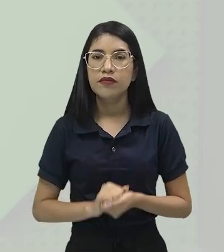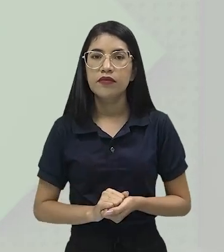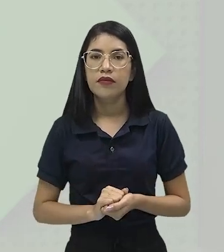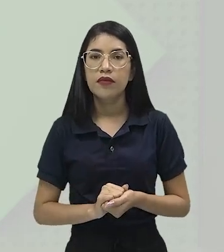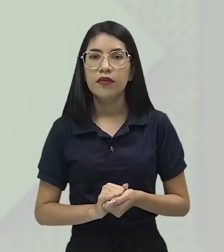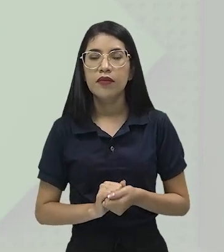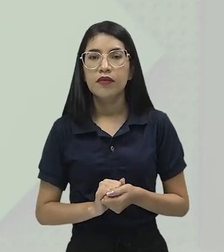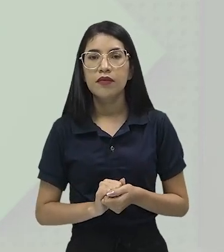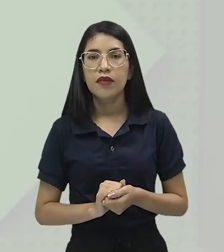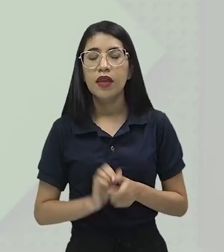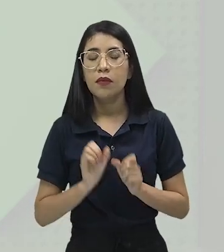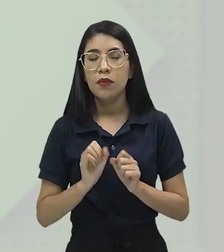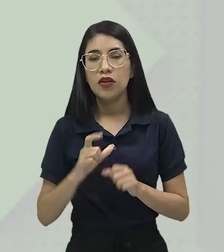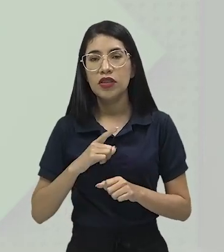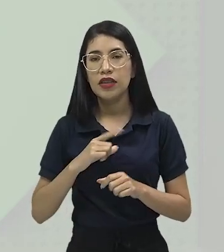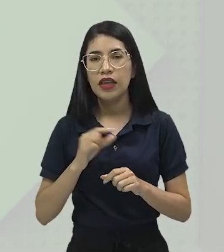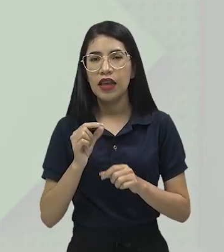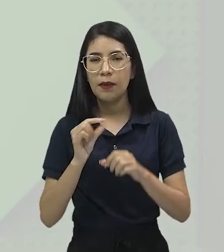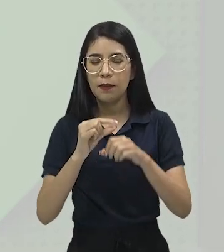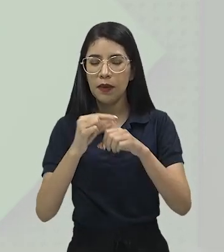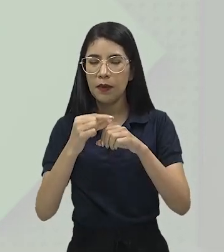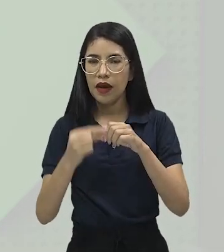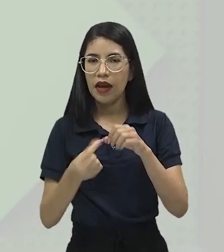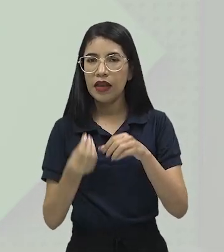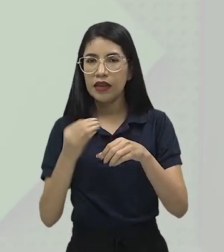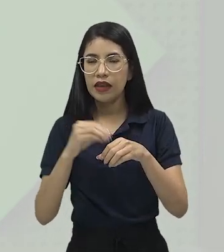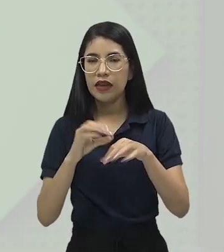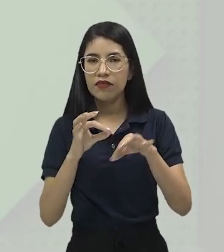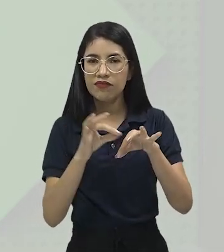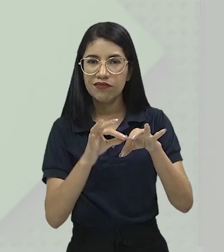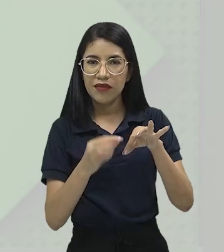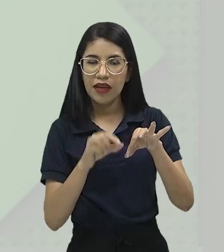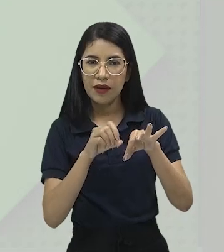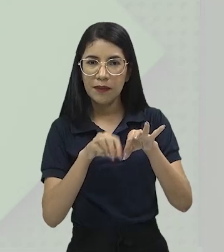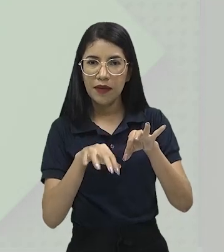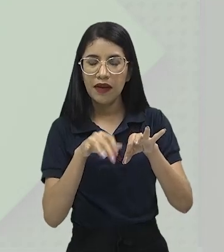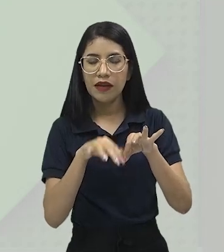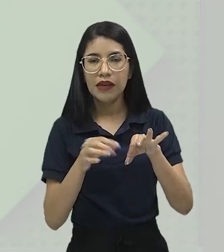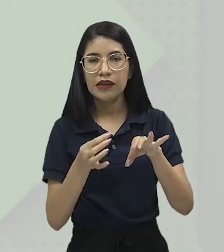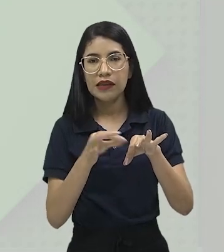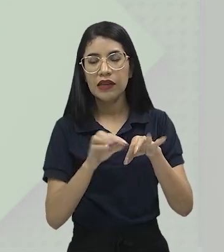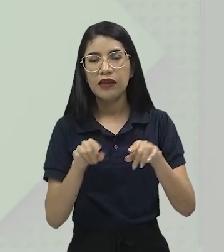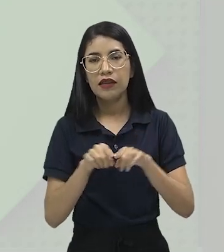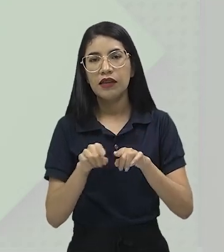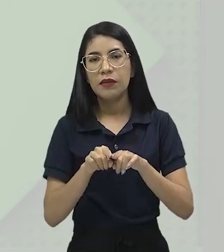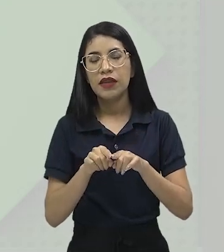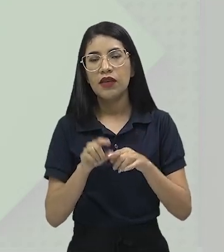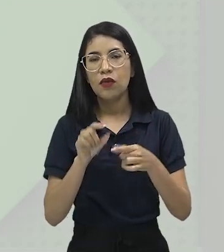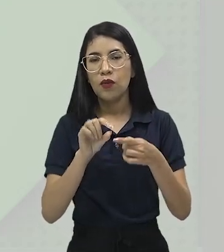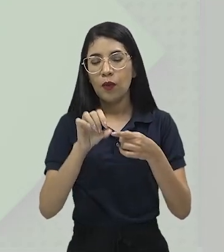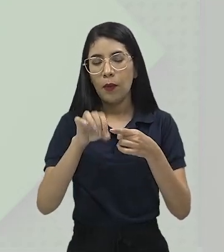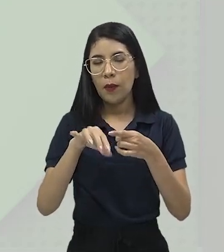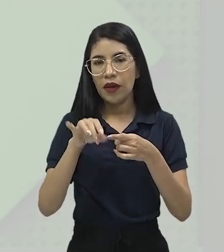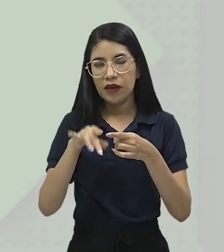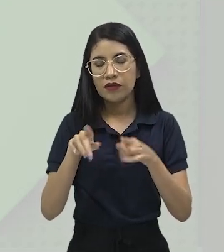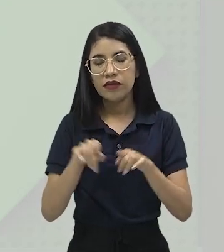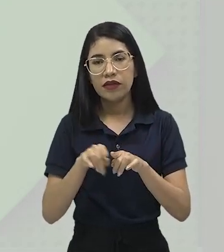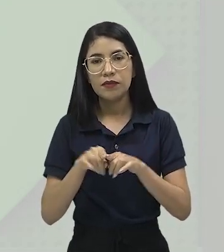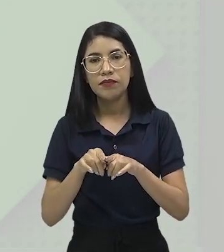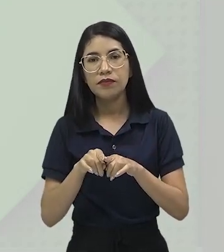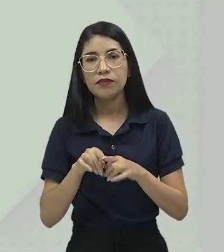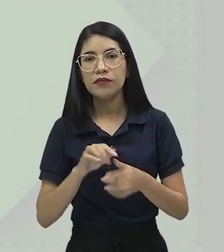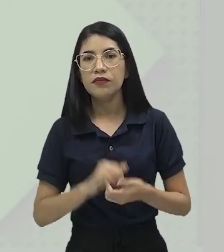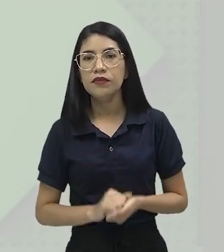tá, que podem estar presentes nas secreções ali das pessoas. Então essas regiões, né, vagina, pênis, que são as